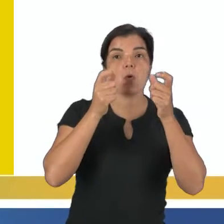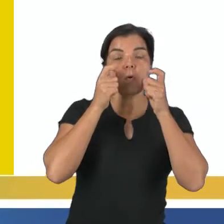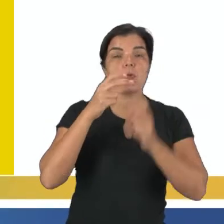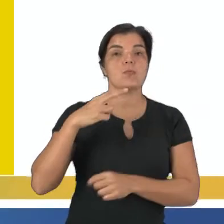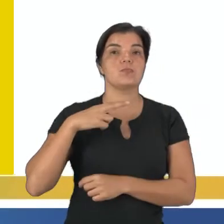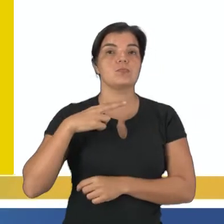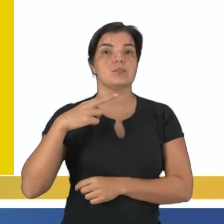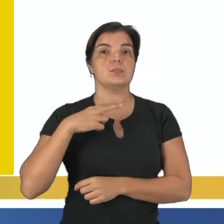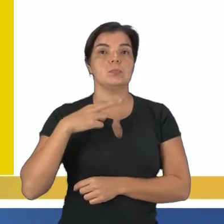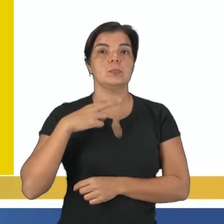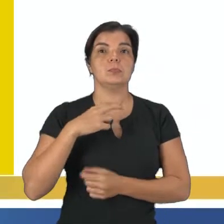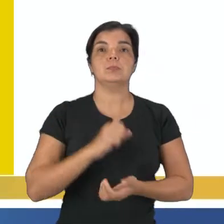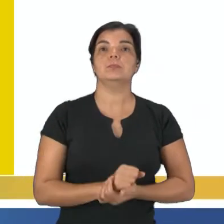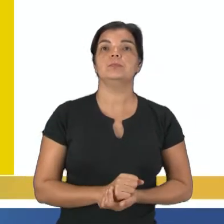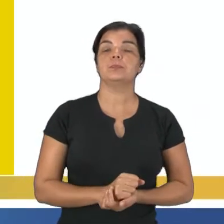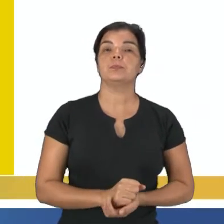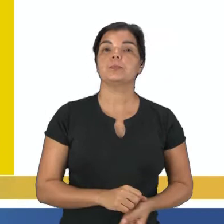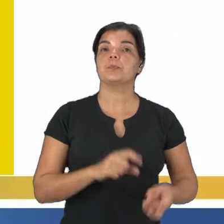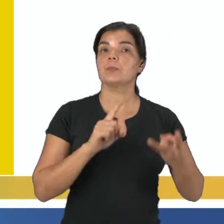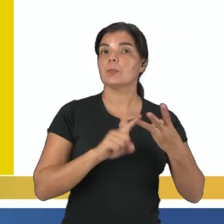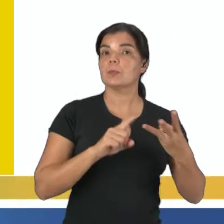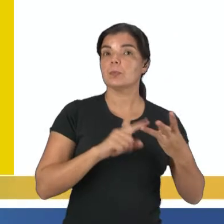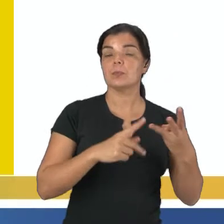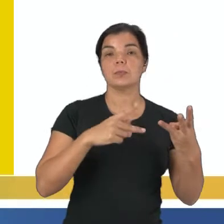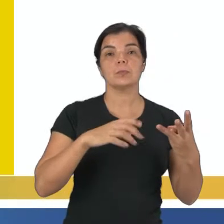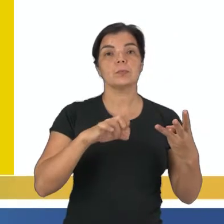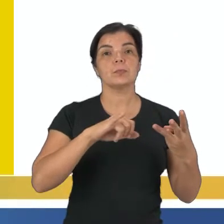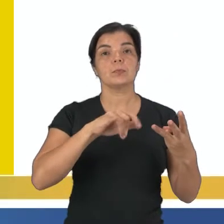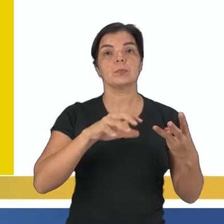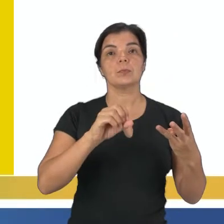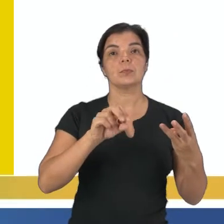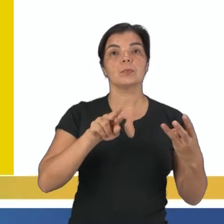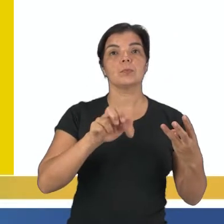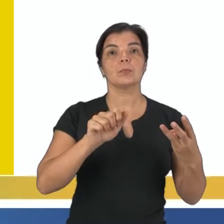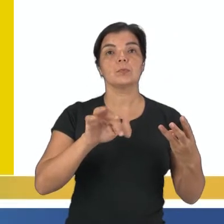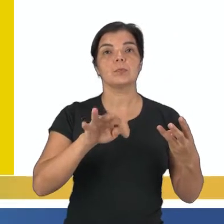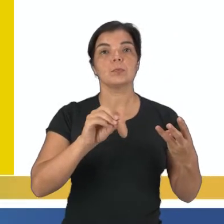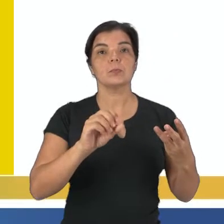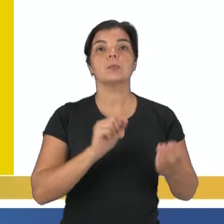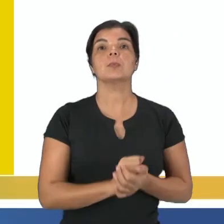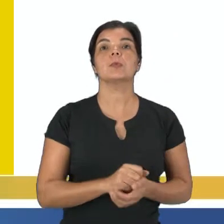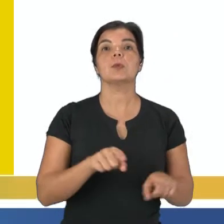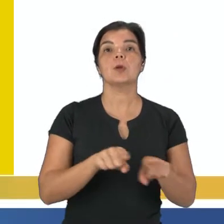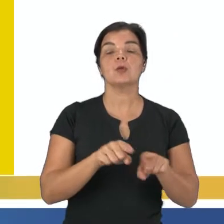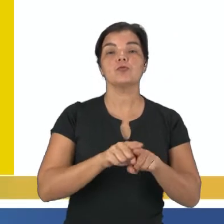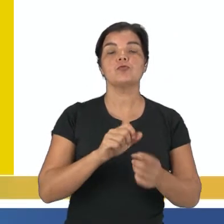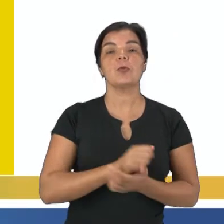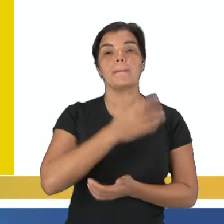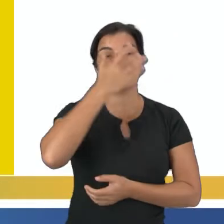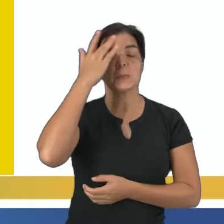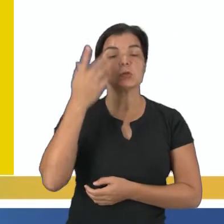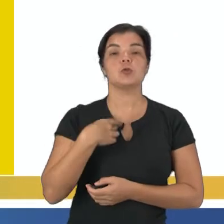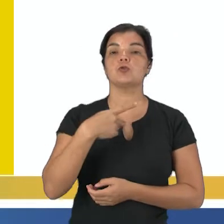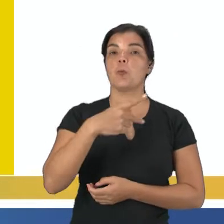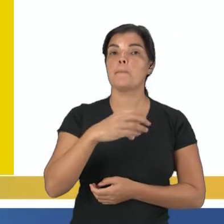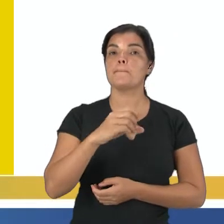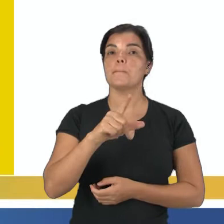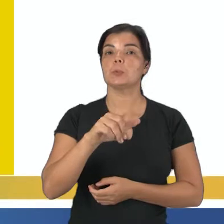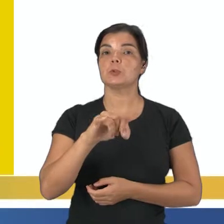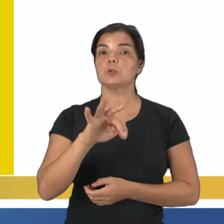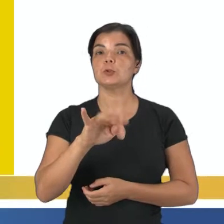por interesses pessoais. E 3, também ainda nesse ato pejorativo, é um ato